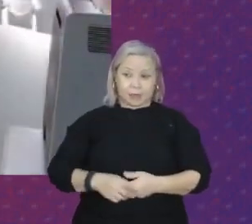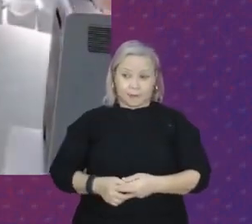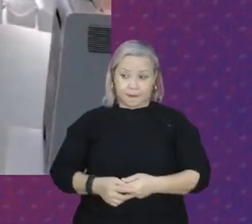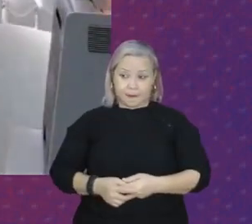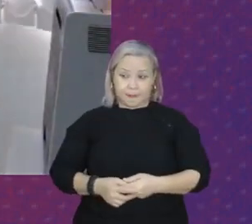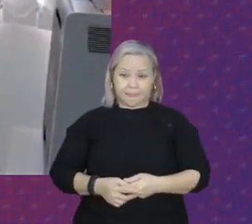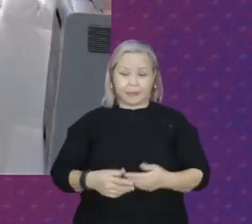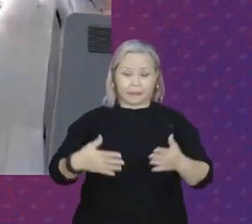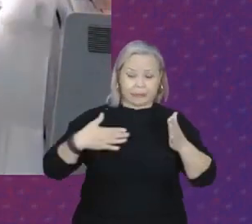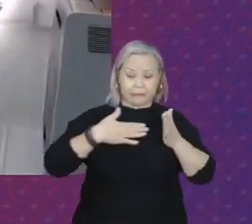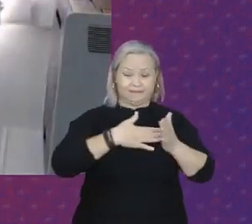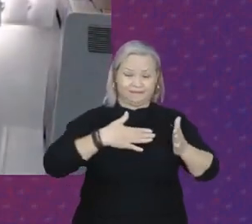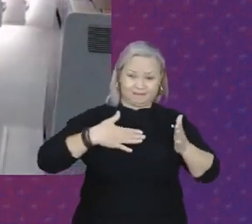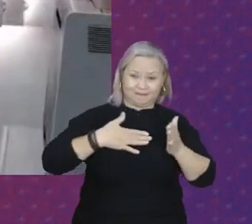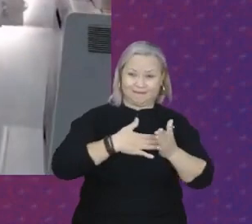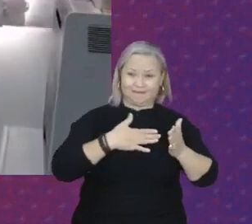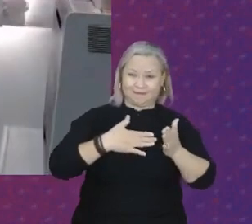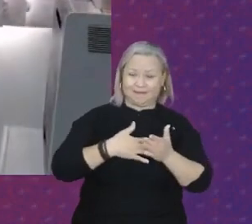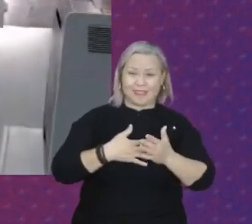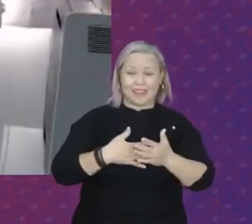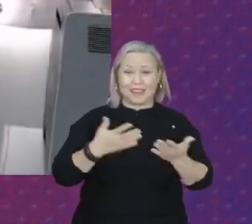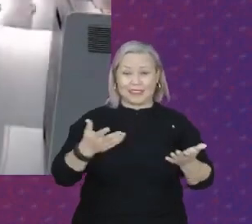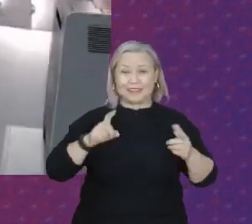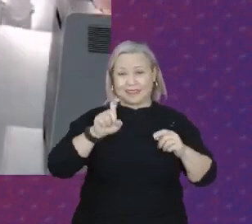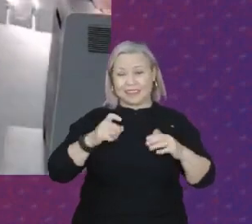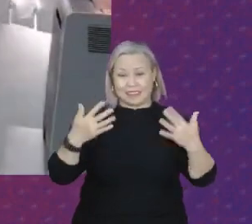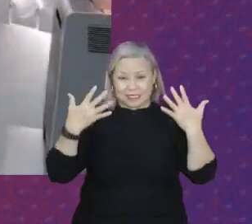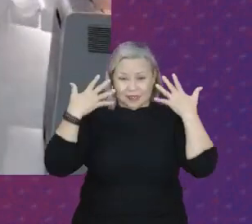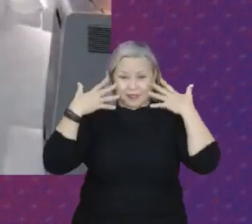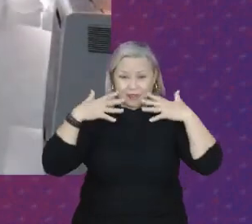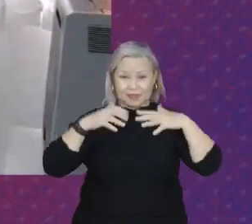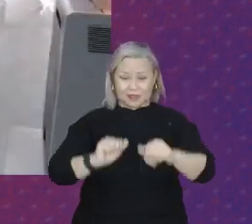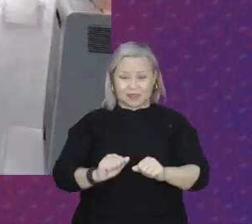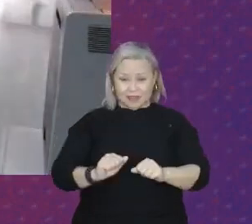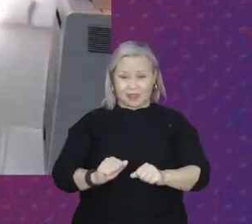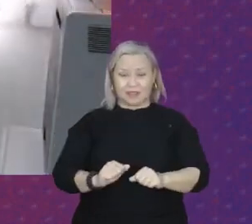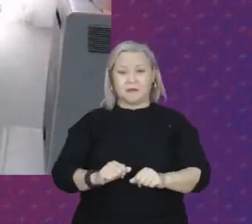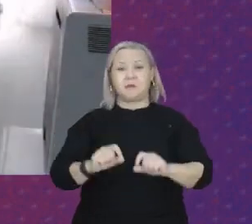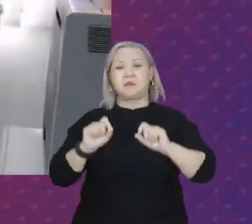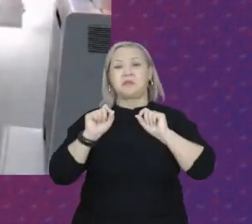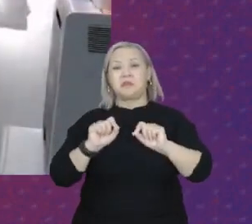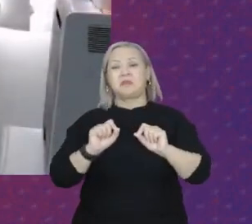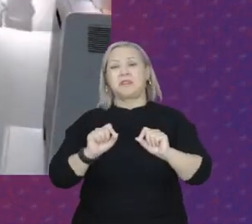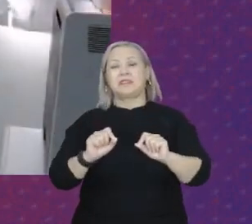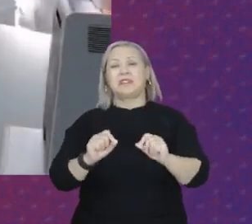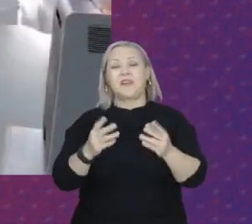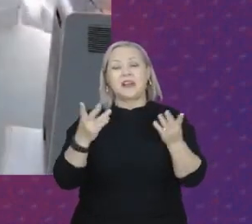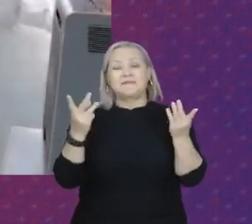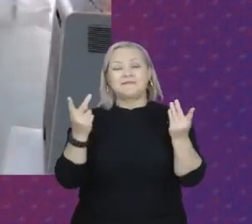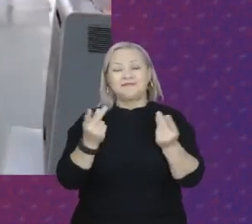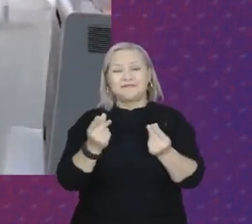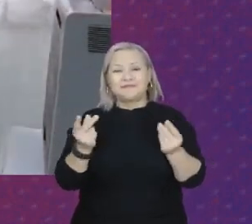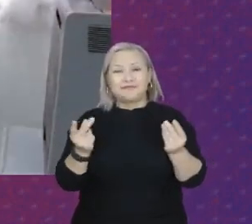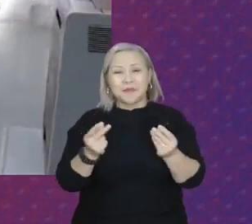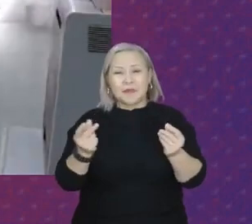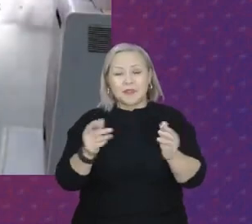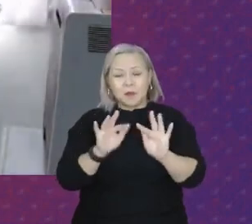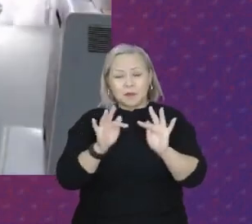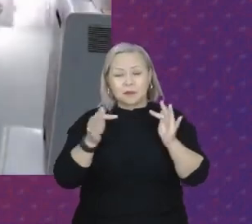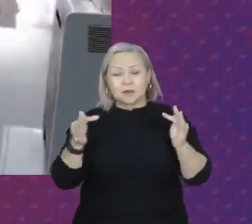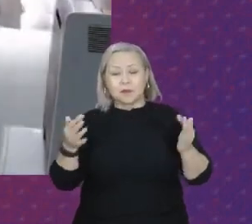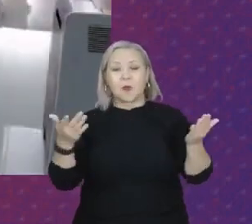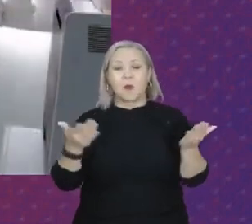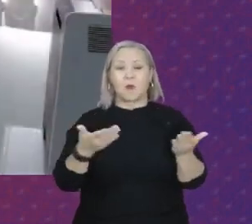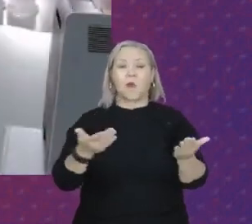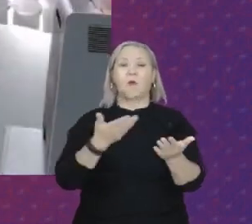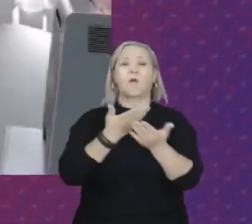essas barreiras que de tão naturais acabam sendo sutis, né? Hoje, nos